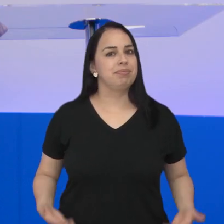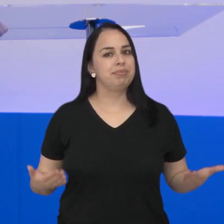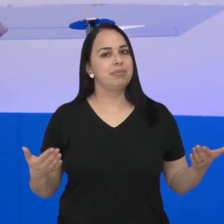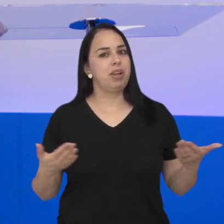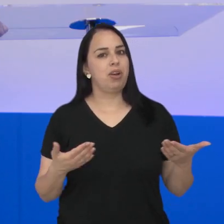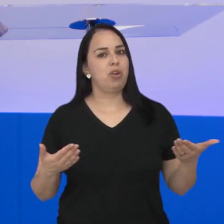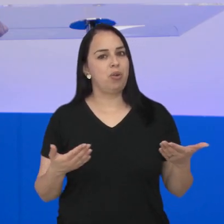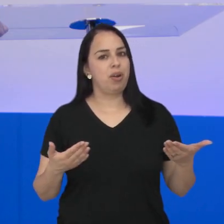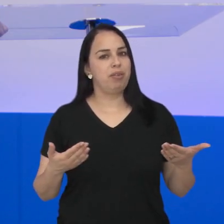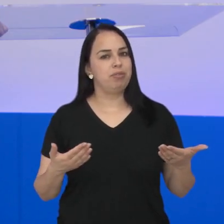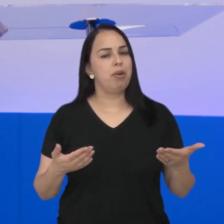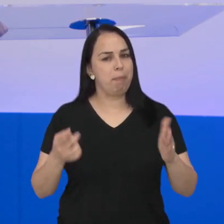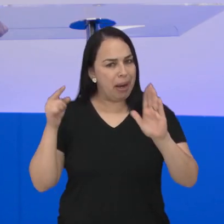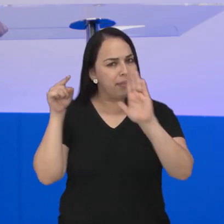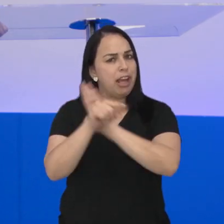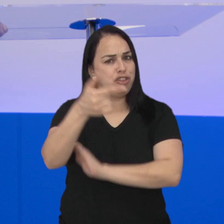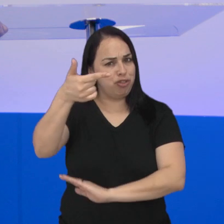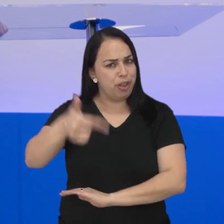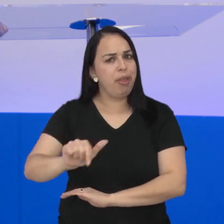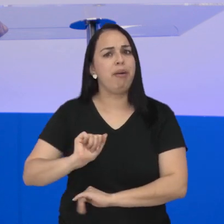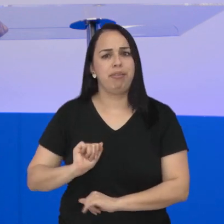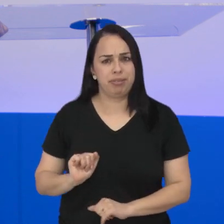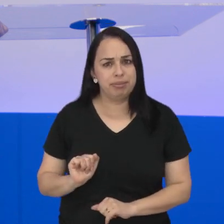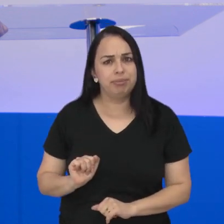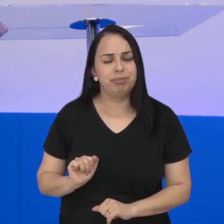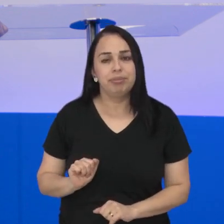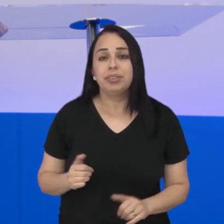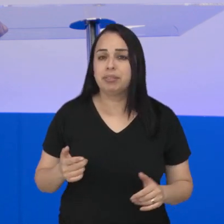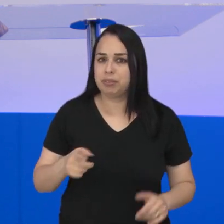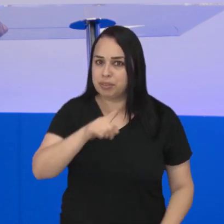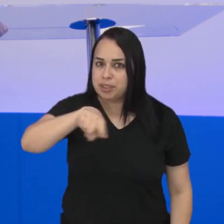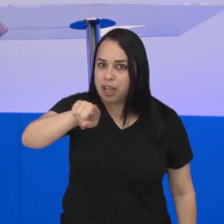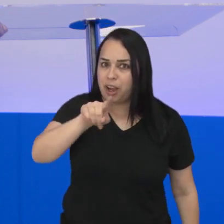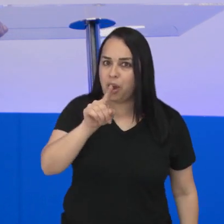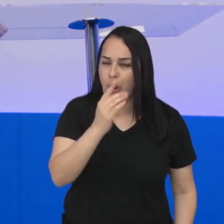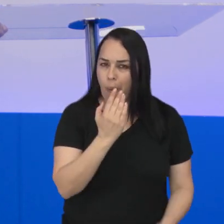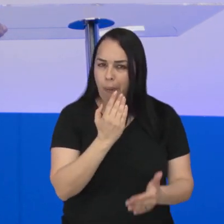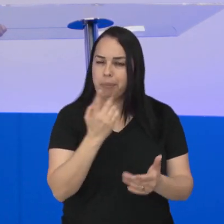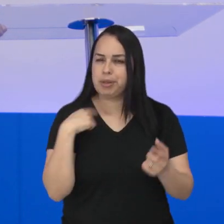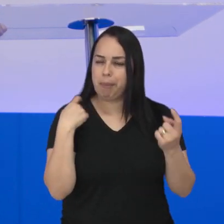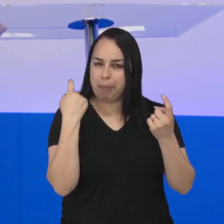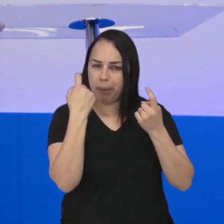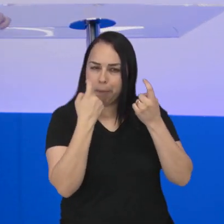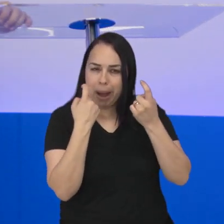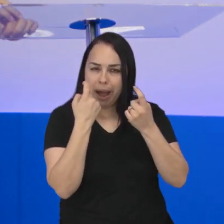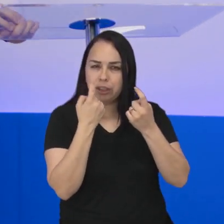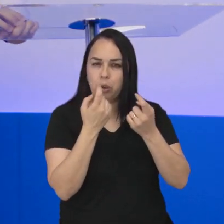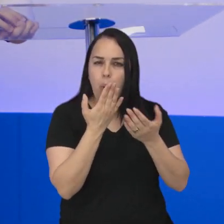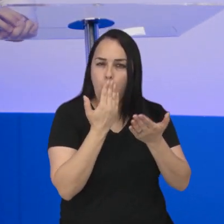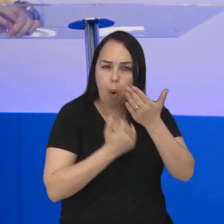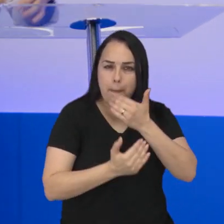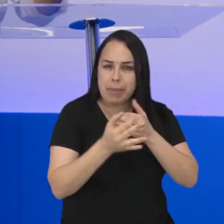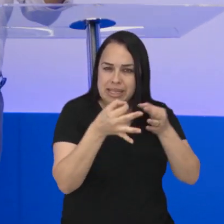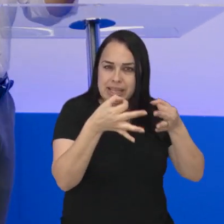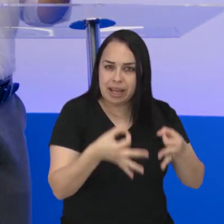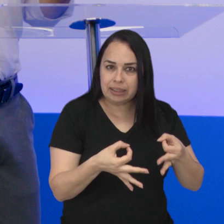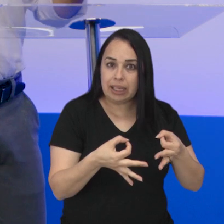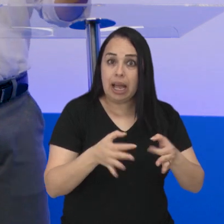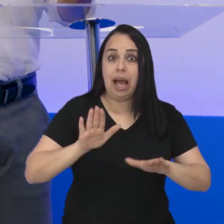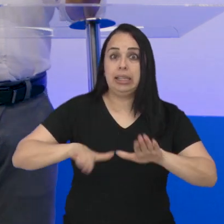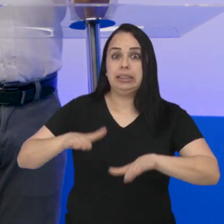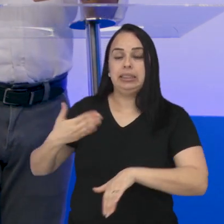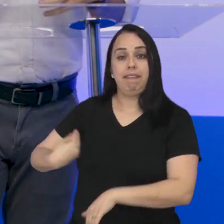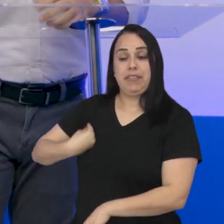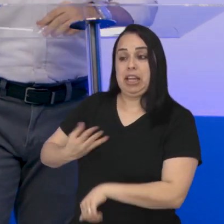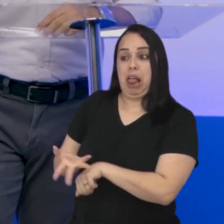E agora eu vou refazer a pergunta que eu fiz na abertura aqui do boletim. Você tem se preocupado com a alimentação? Na rotina